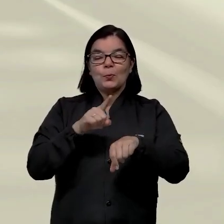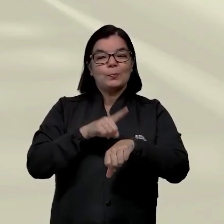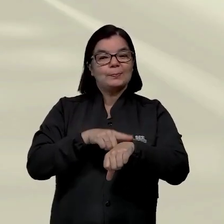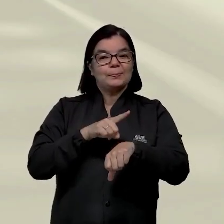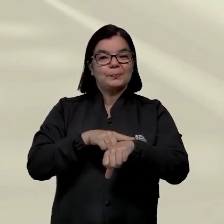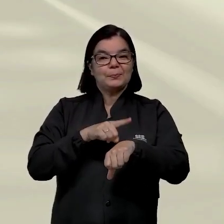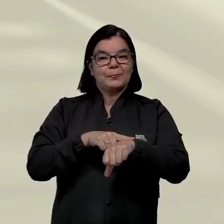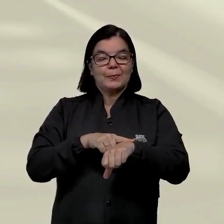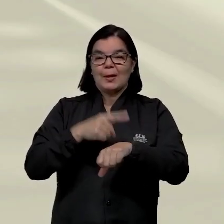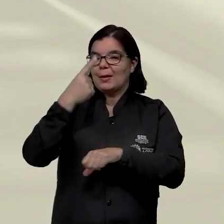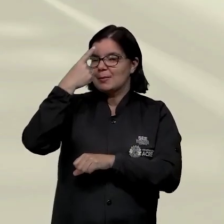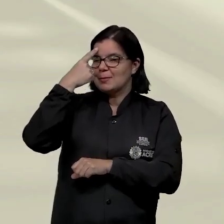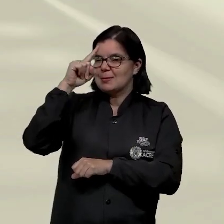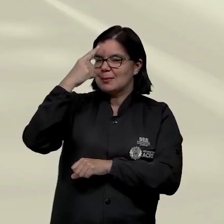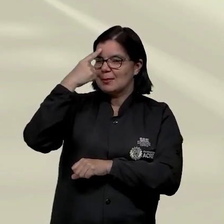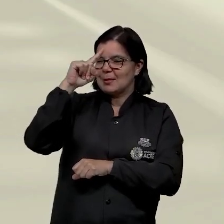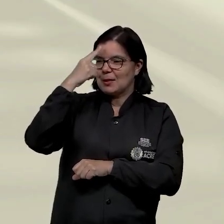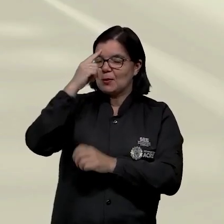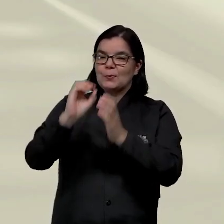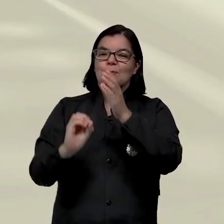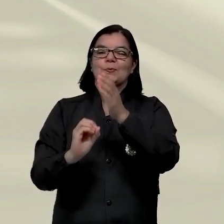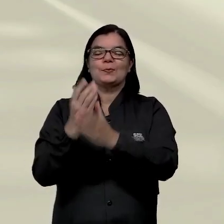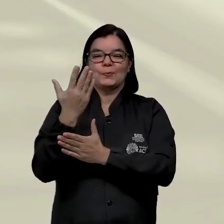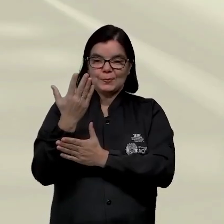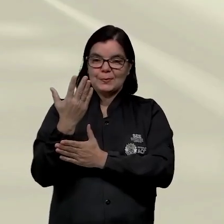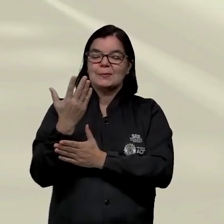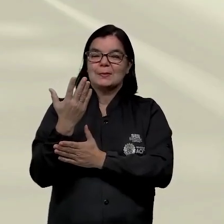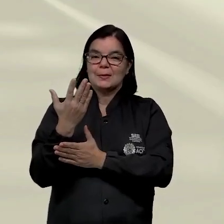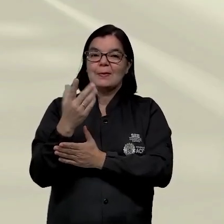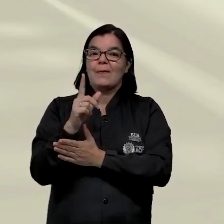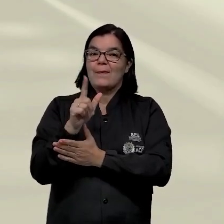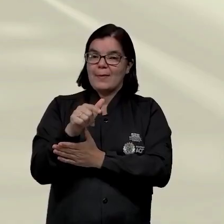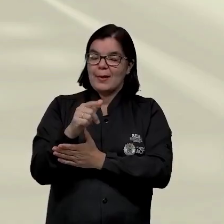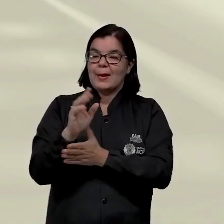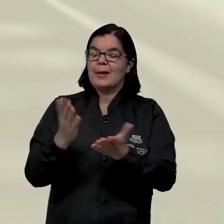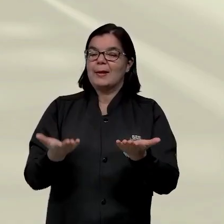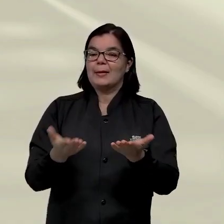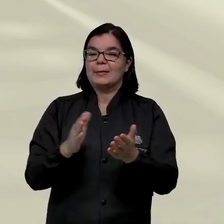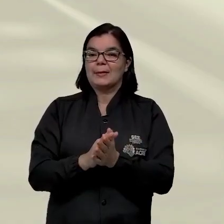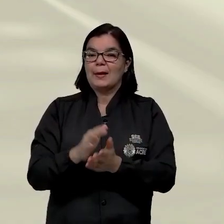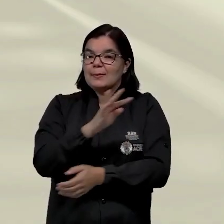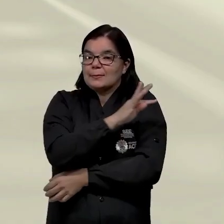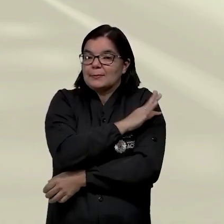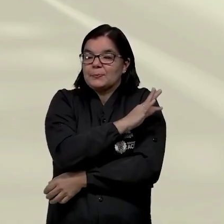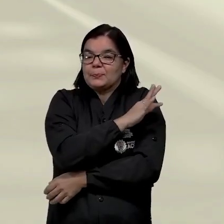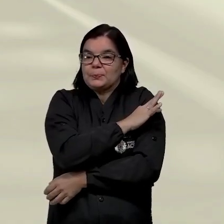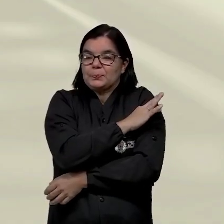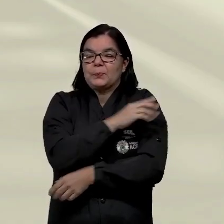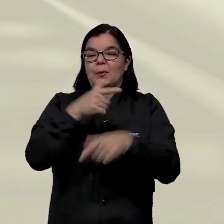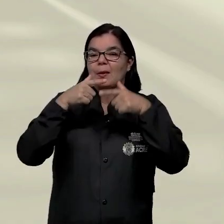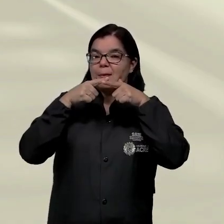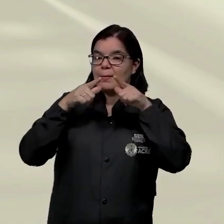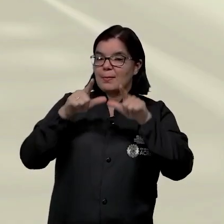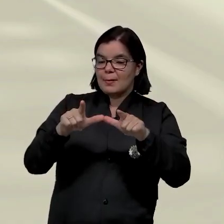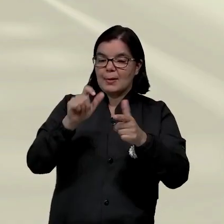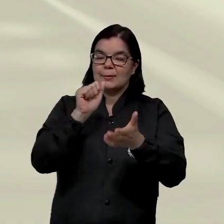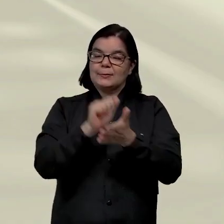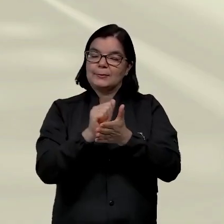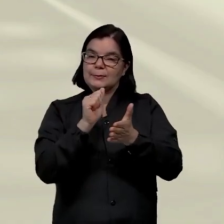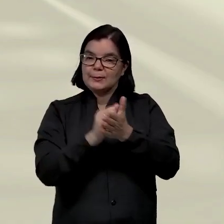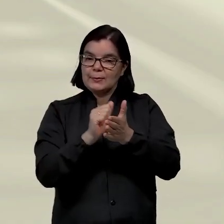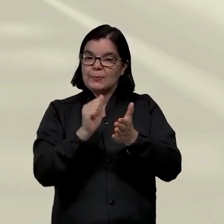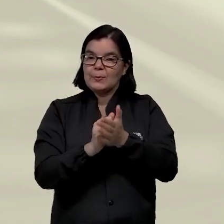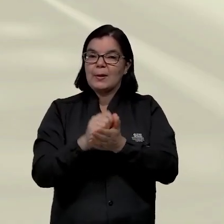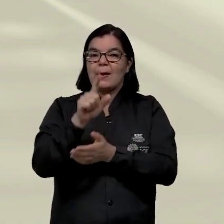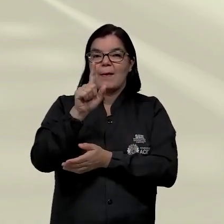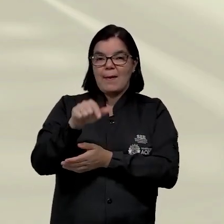momento de ideias, né, do surgimento das ideias, que nessa técnica, nessa linguagem da composição, é